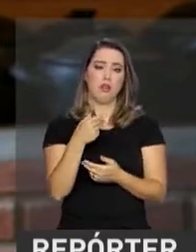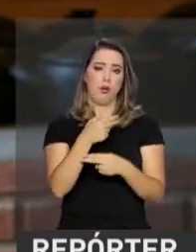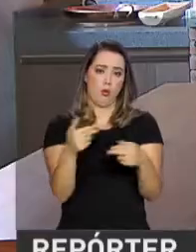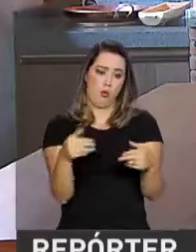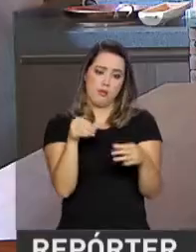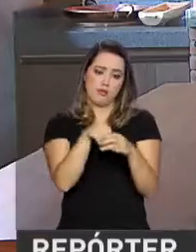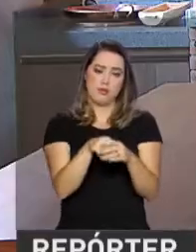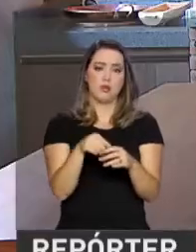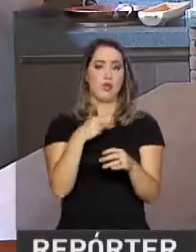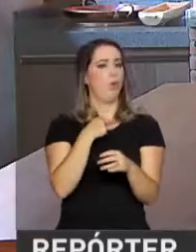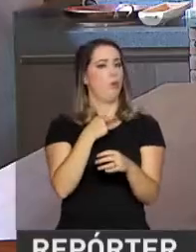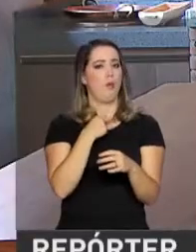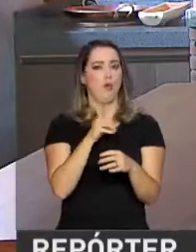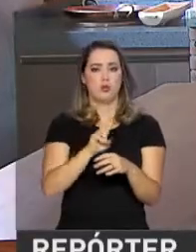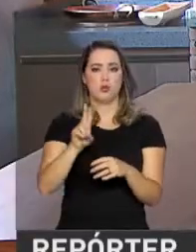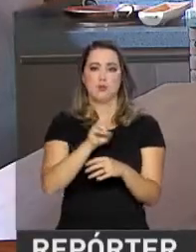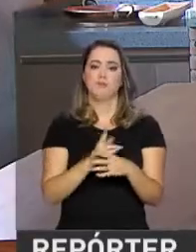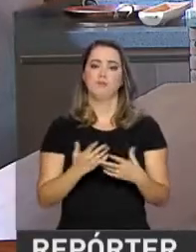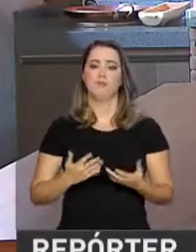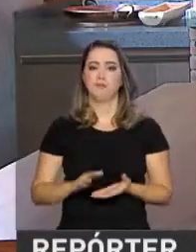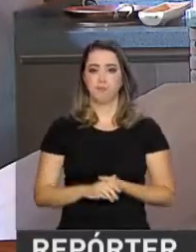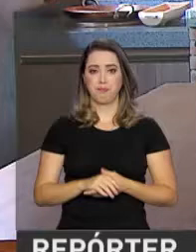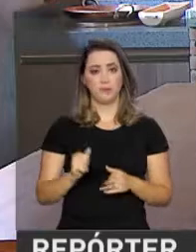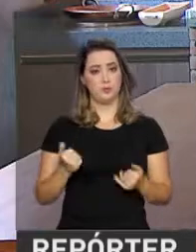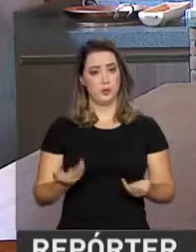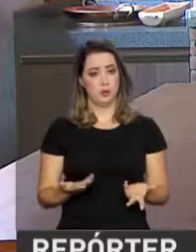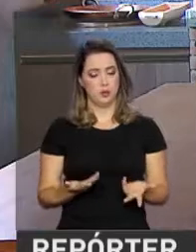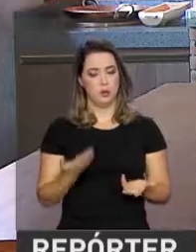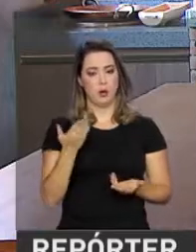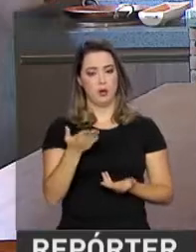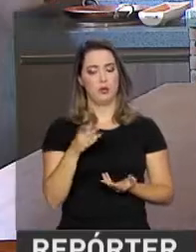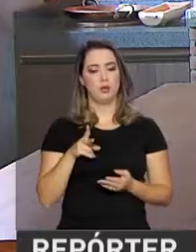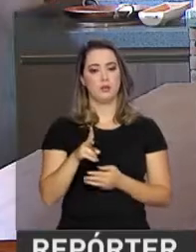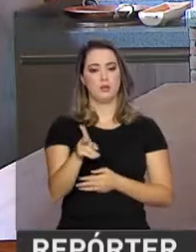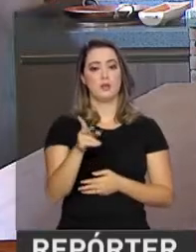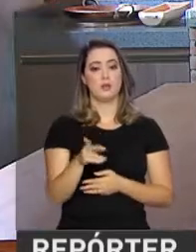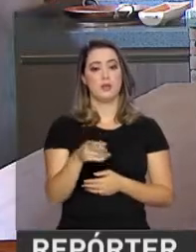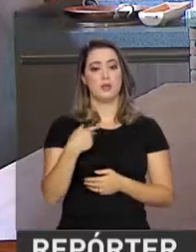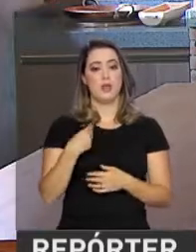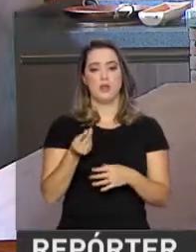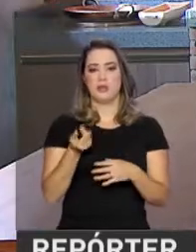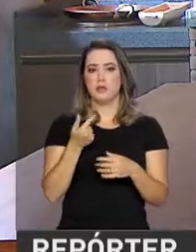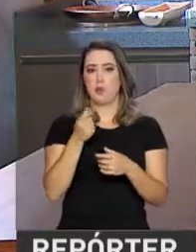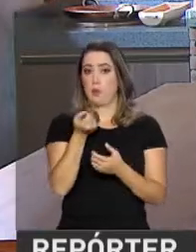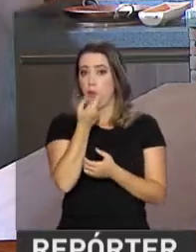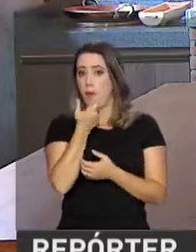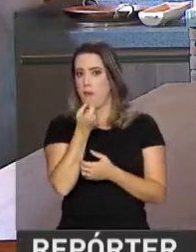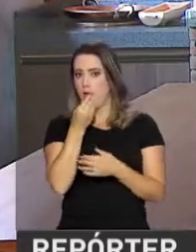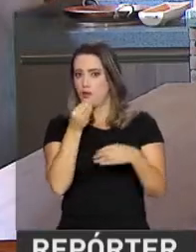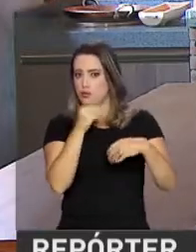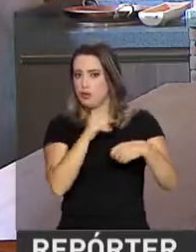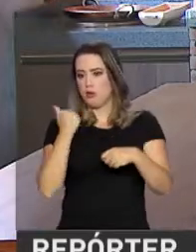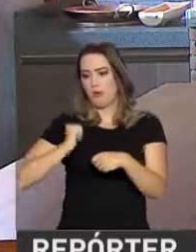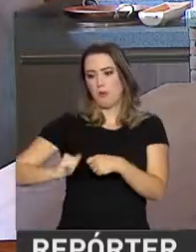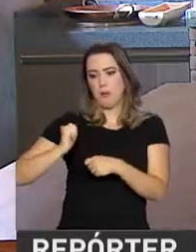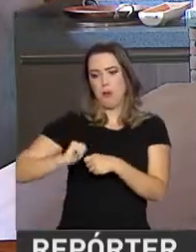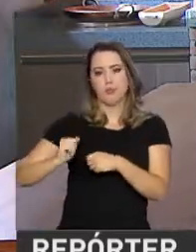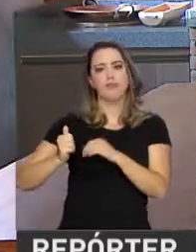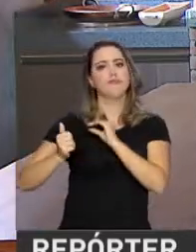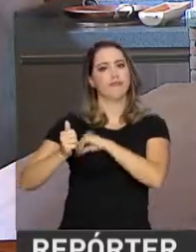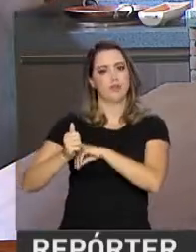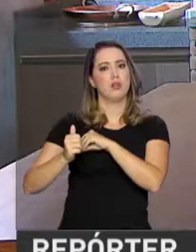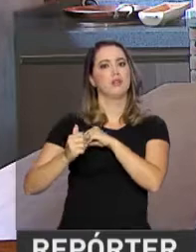pode por recomendação médica agora luisi sempre anda com um antialérgico na bolsa e tomar cuidado com os produtos